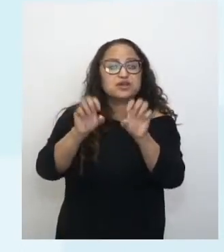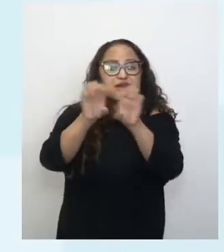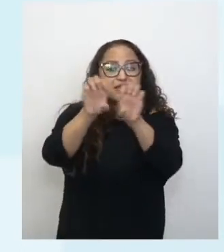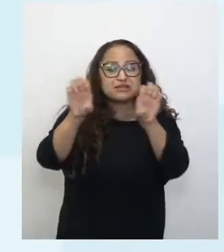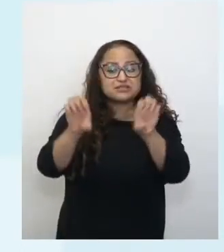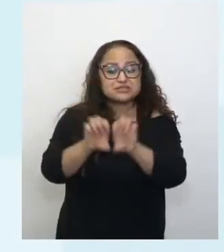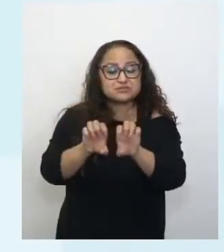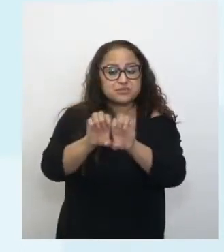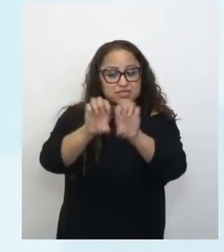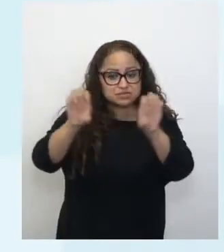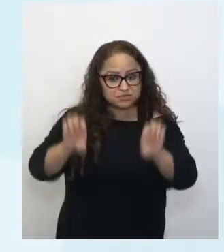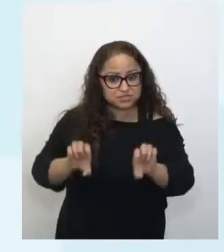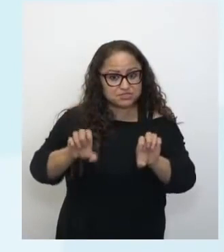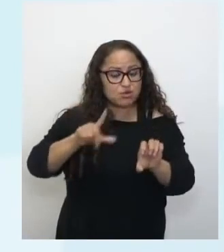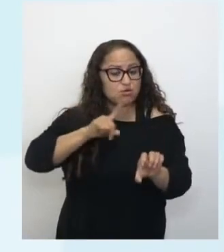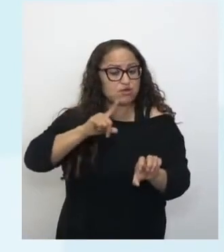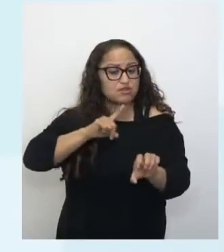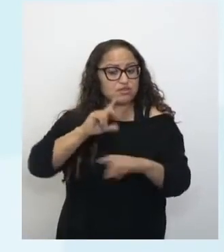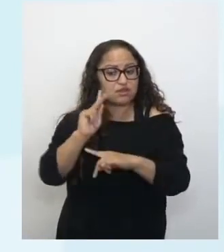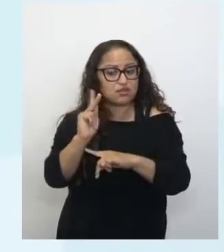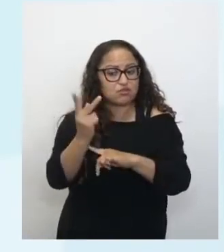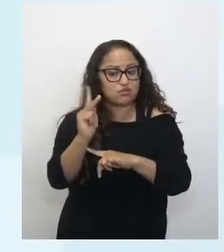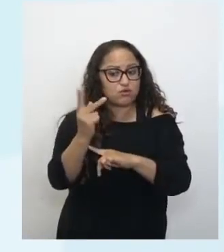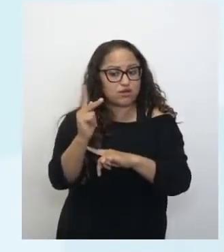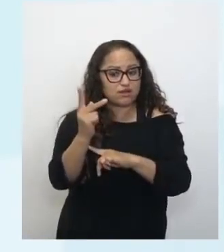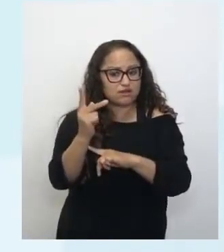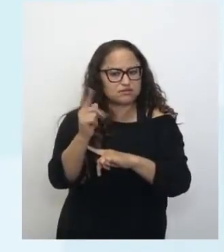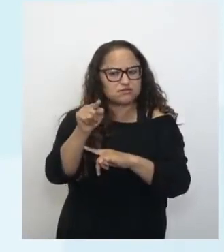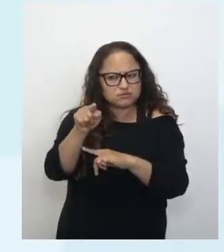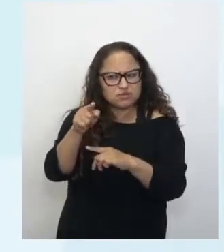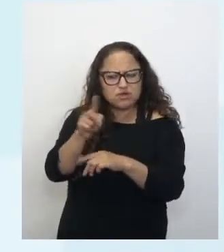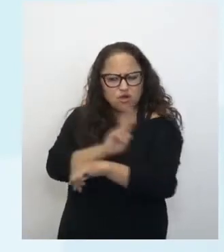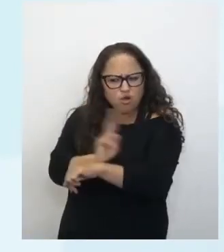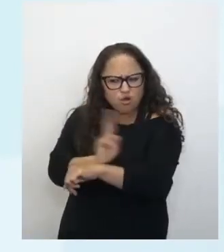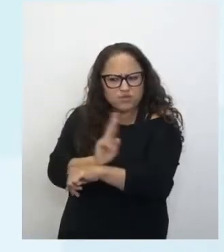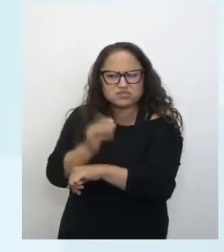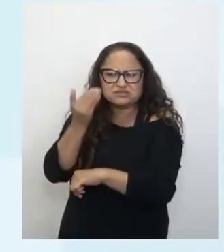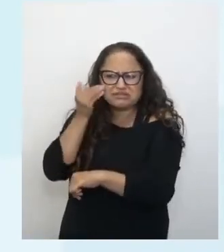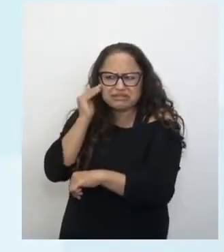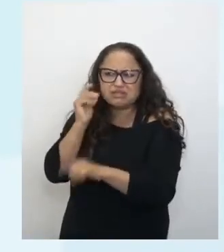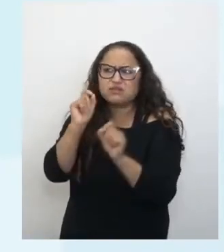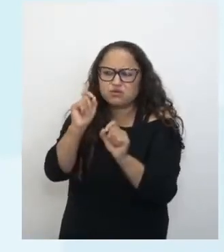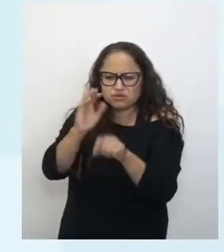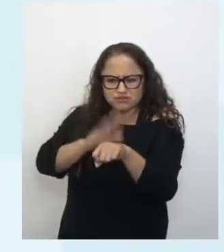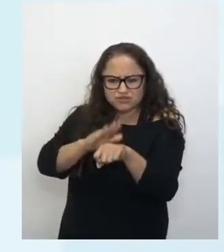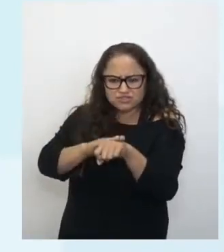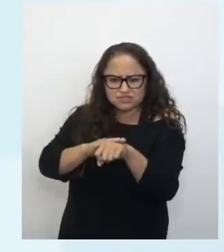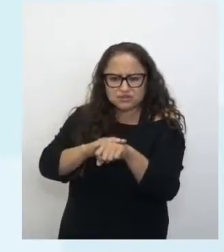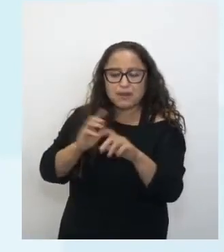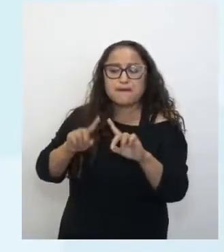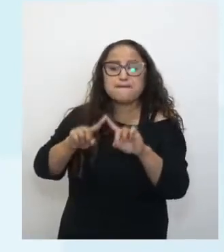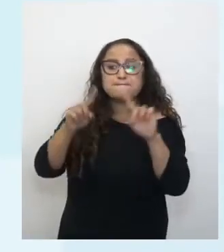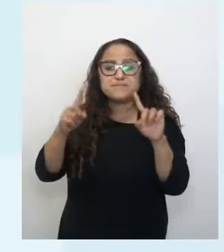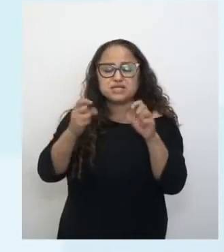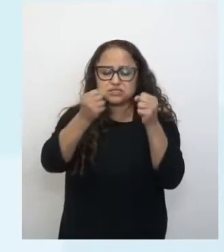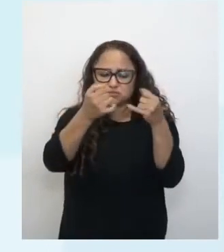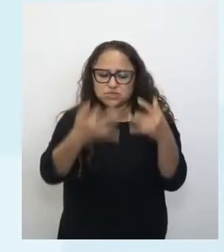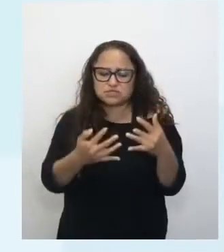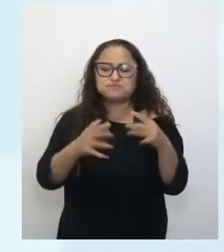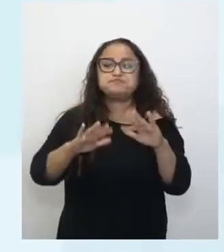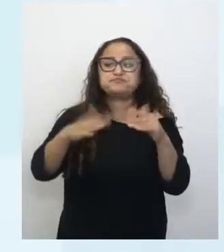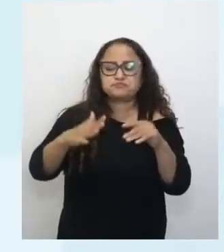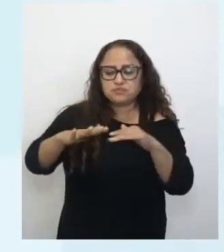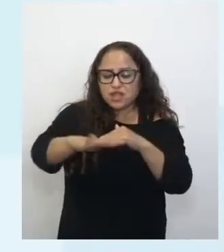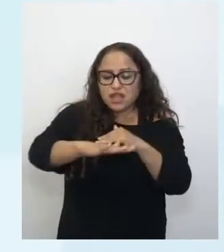do agazinho ok professora Roberta você entendeu que tem que fazer sim eu vou dar mais uma explicação Zinho que